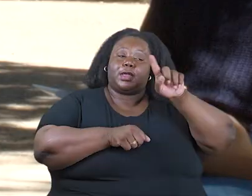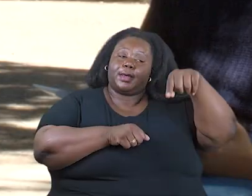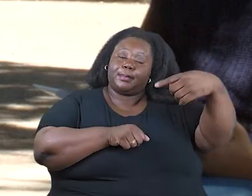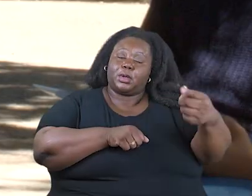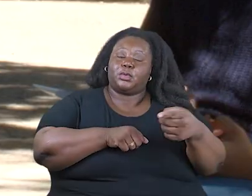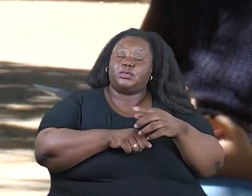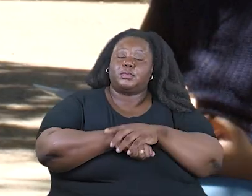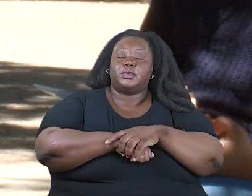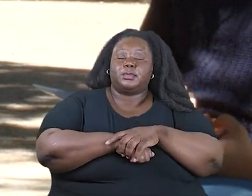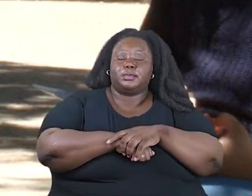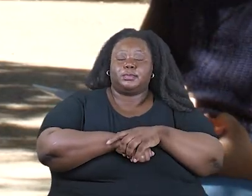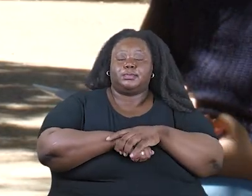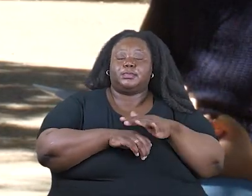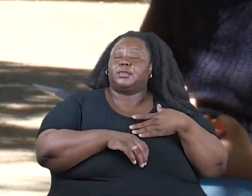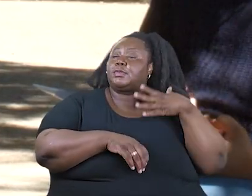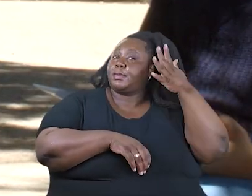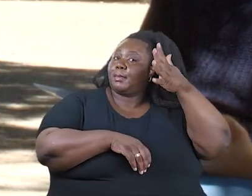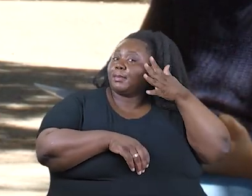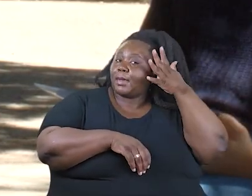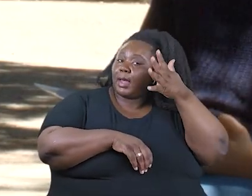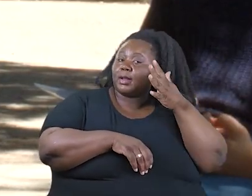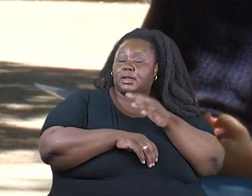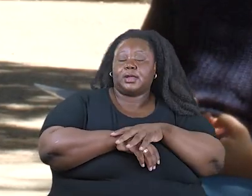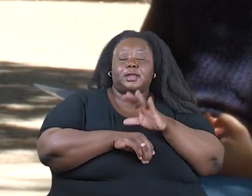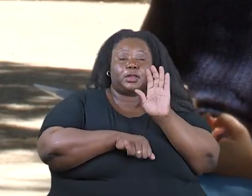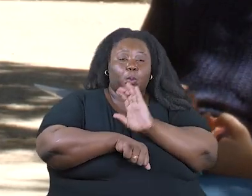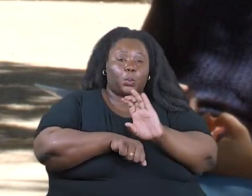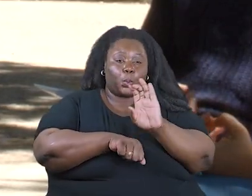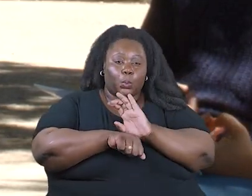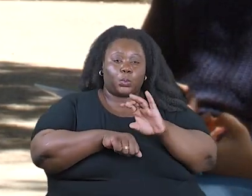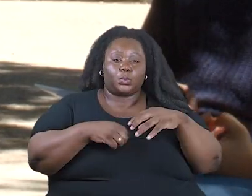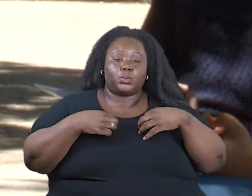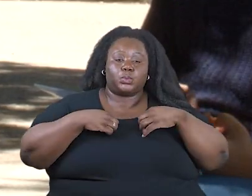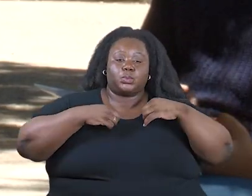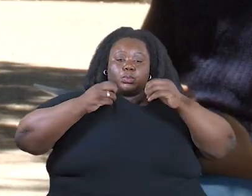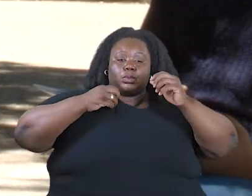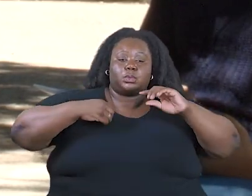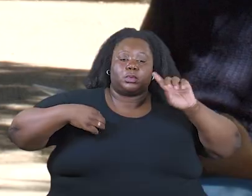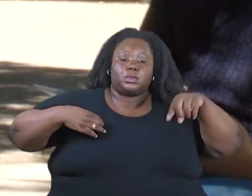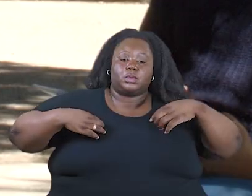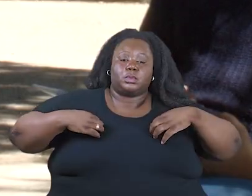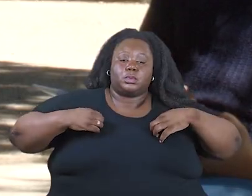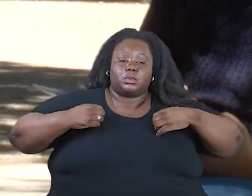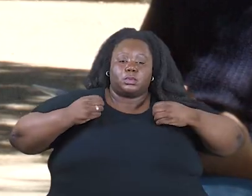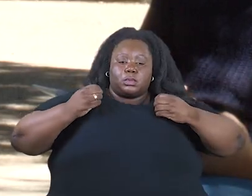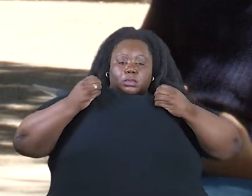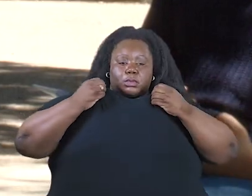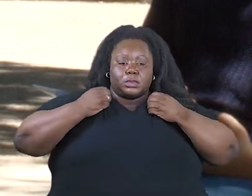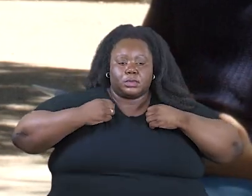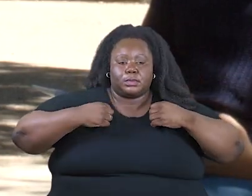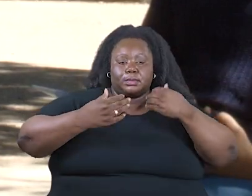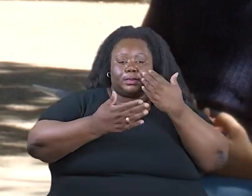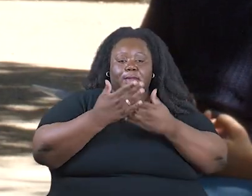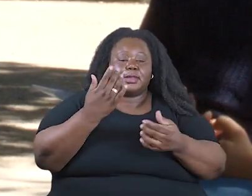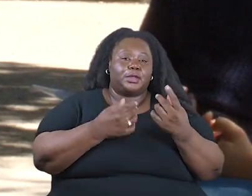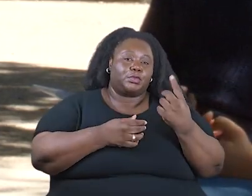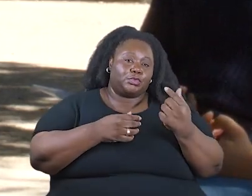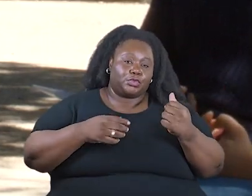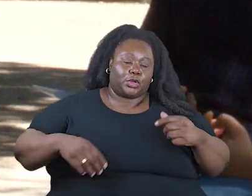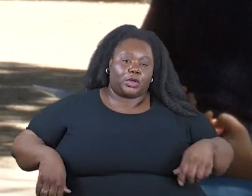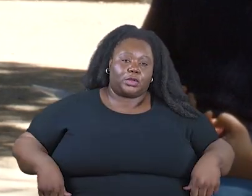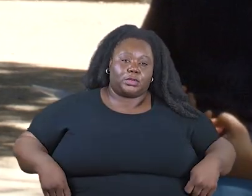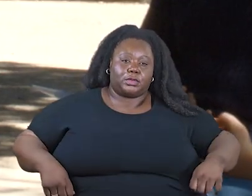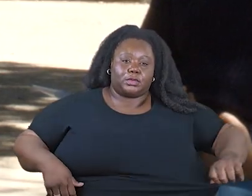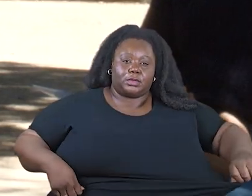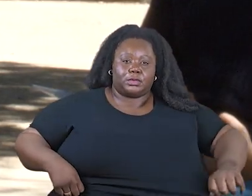faziam palestras, davam cursos. E depois de um ano, eles ficaram no prejuízo.